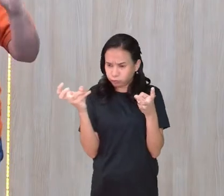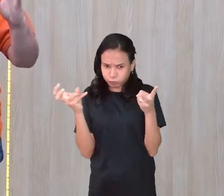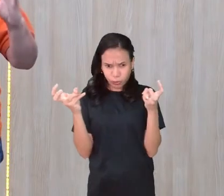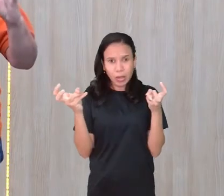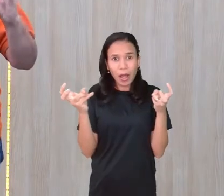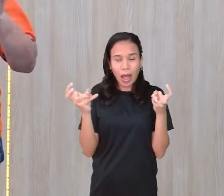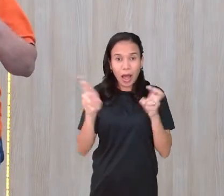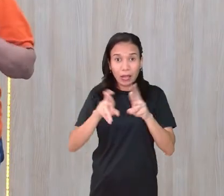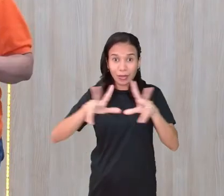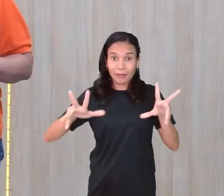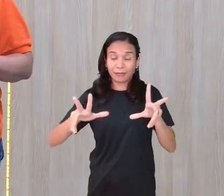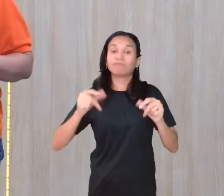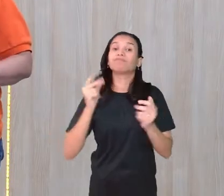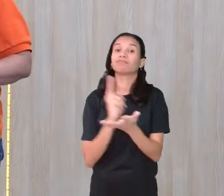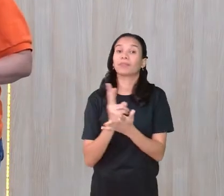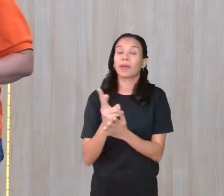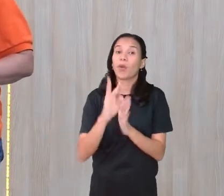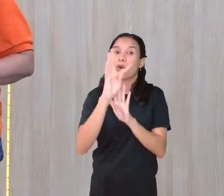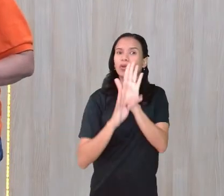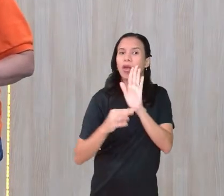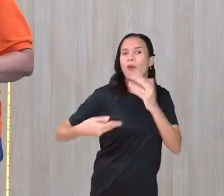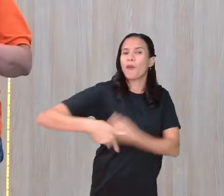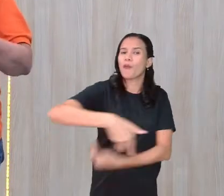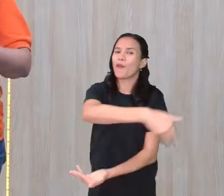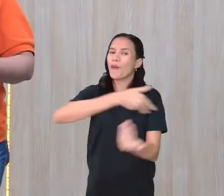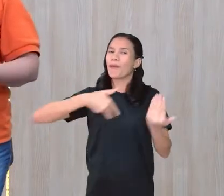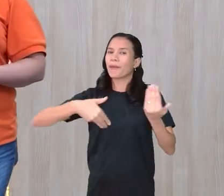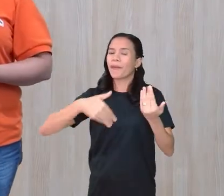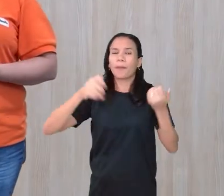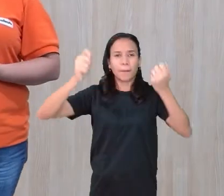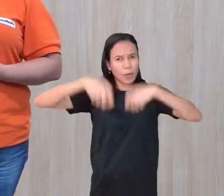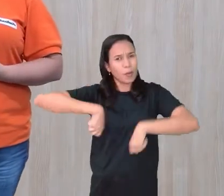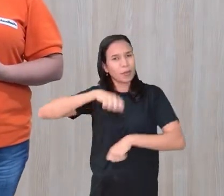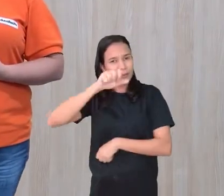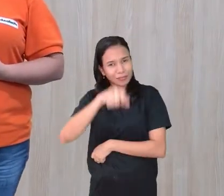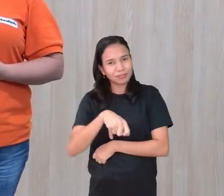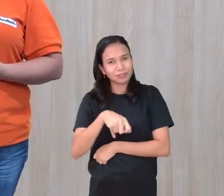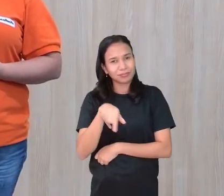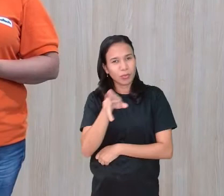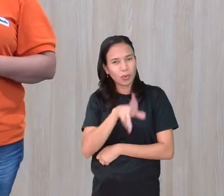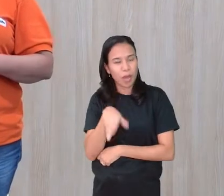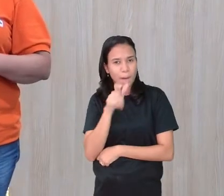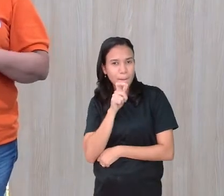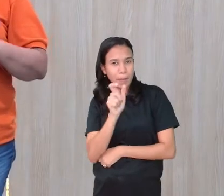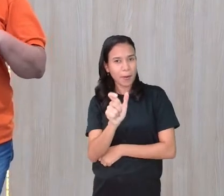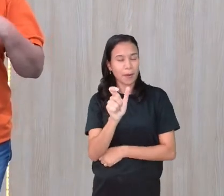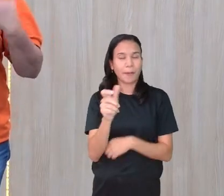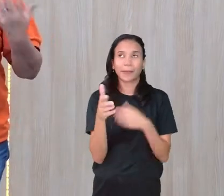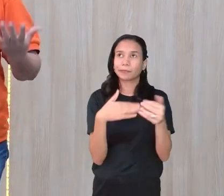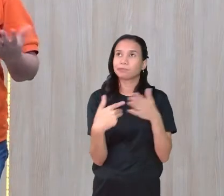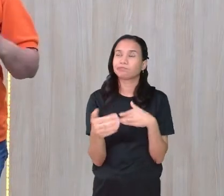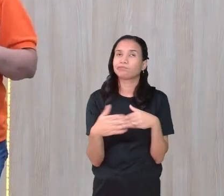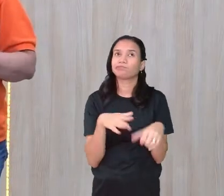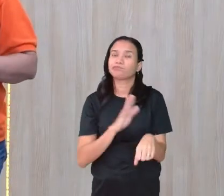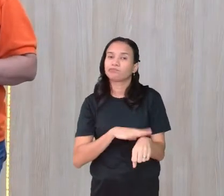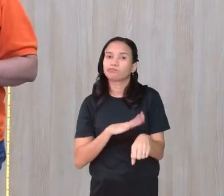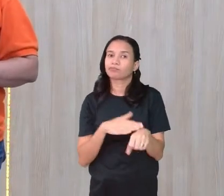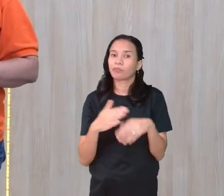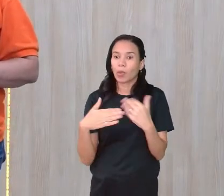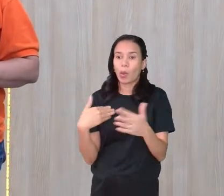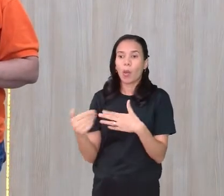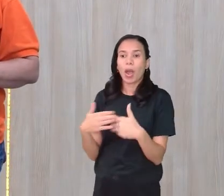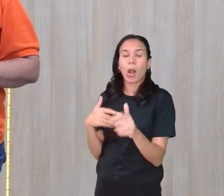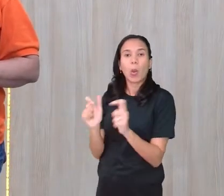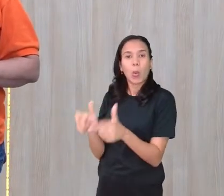O tempo todo indo e vindo. E aí, podemos falar assim, em qualquer momento, em qualquer